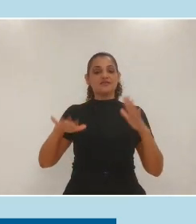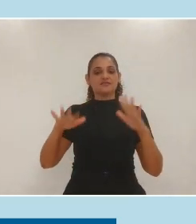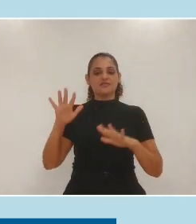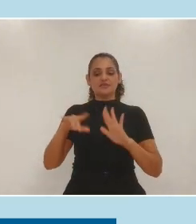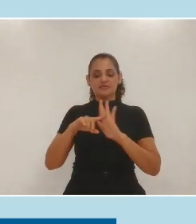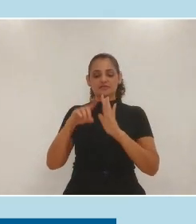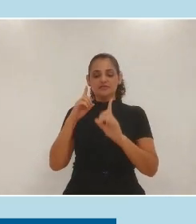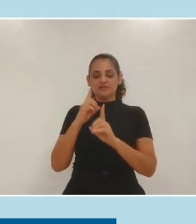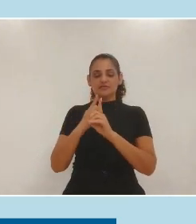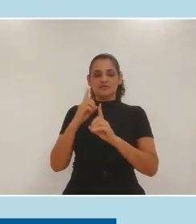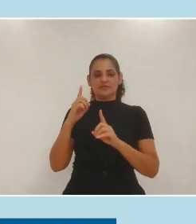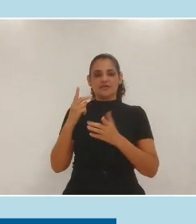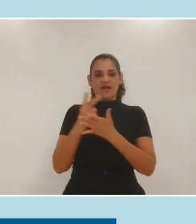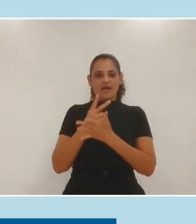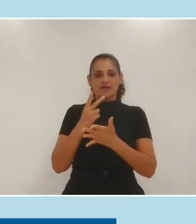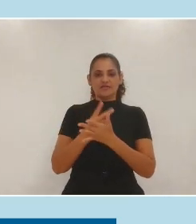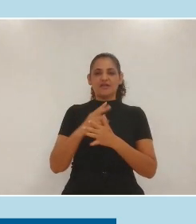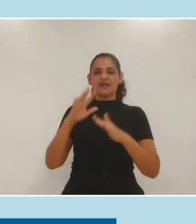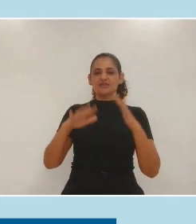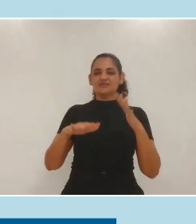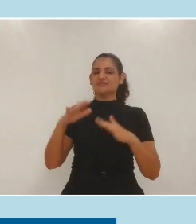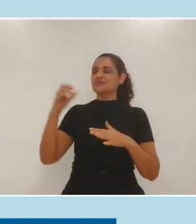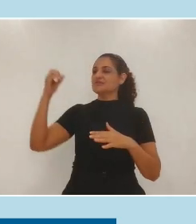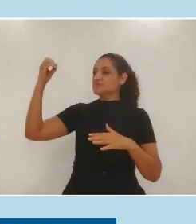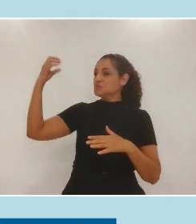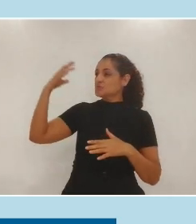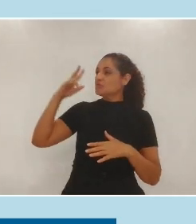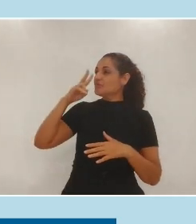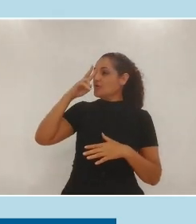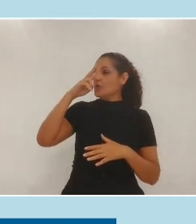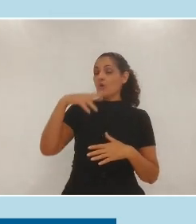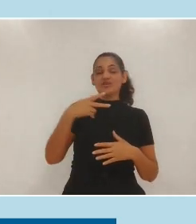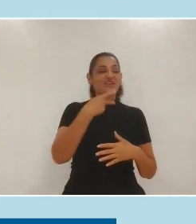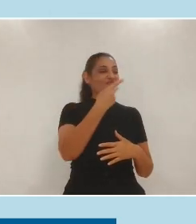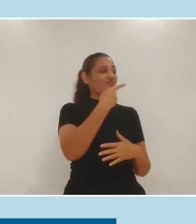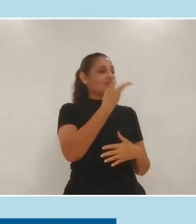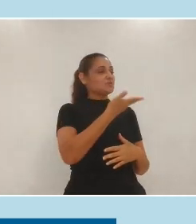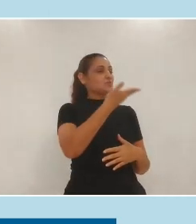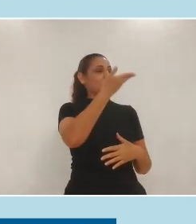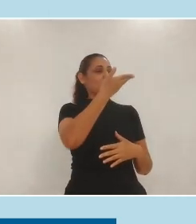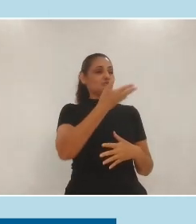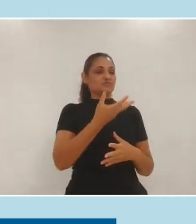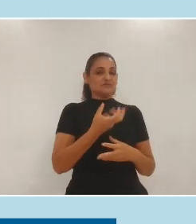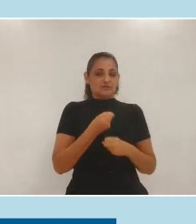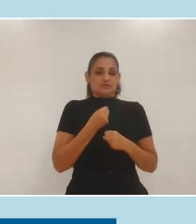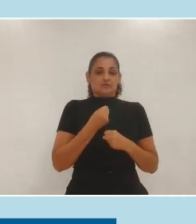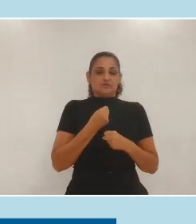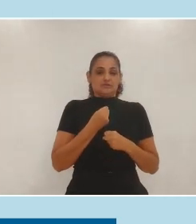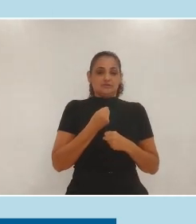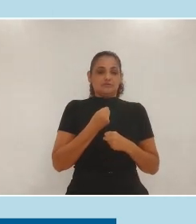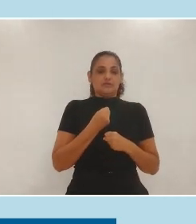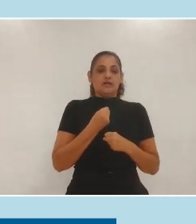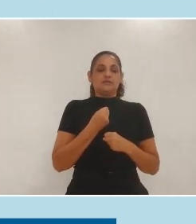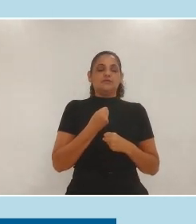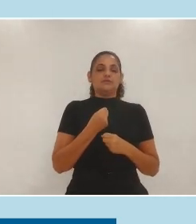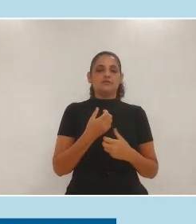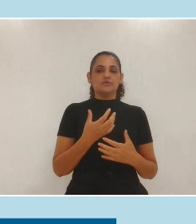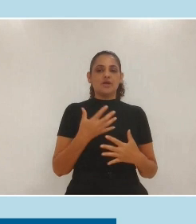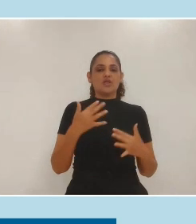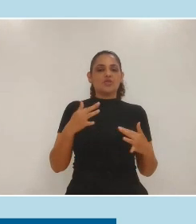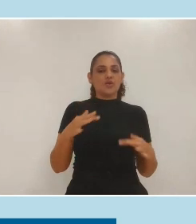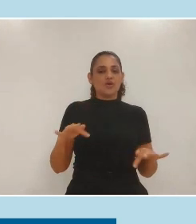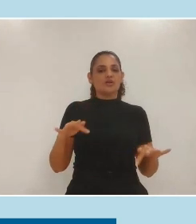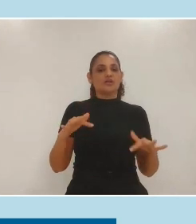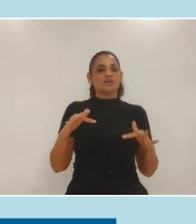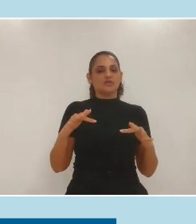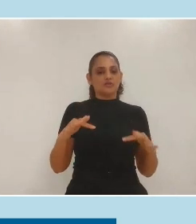falando muito alto, um ambiente cheio de gente, se contrai. Aí depois, quando você solta, você sente dor. E dor, e dor, e dor.